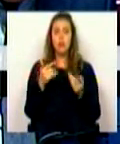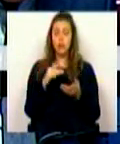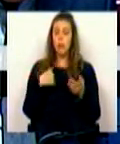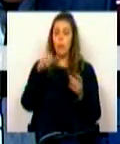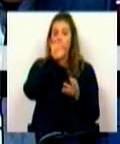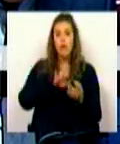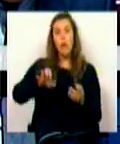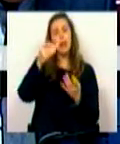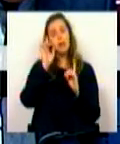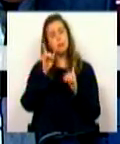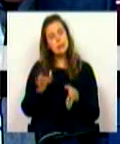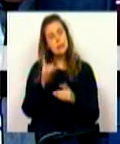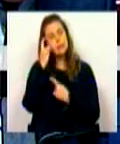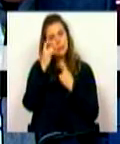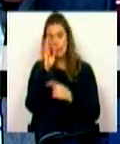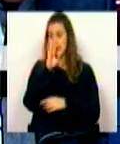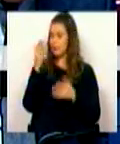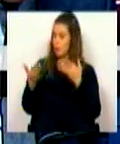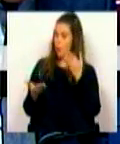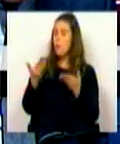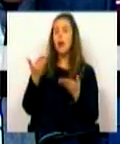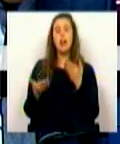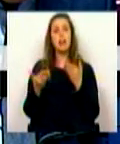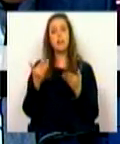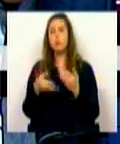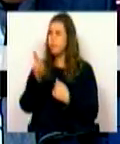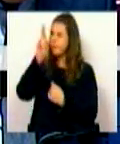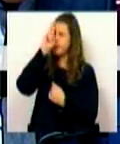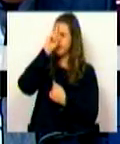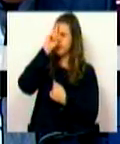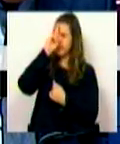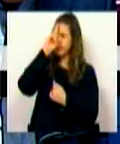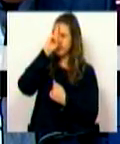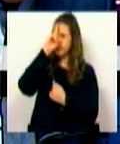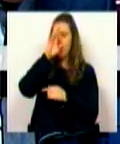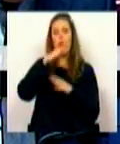é necessário ter em conta. Se comparar o esforço que está